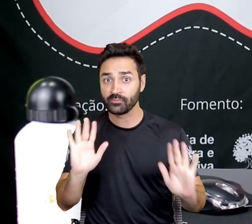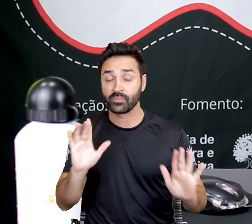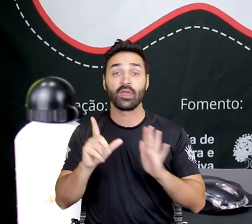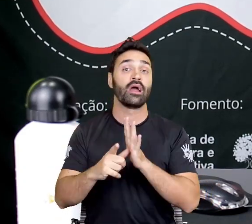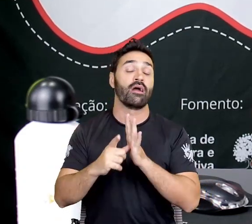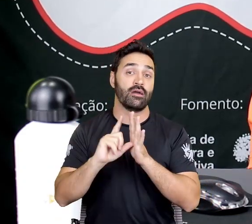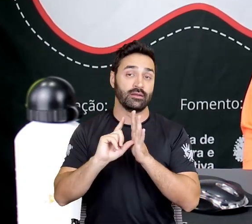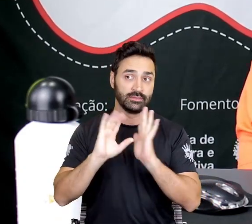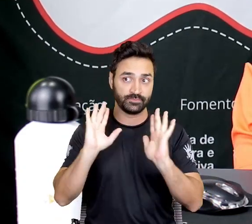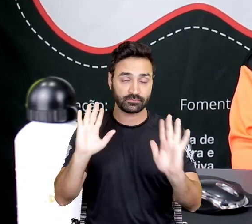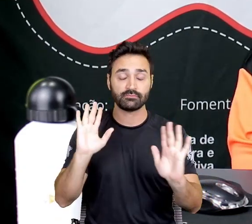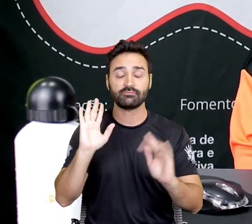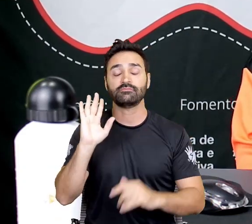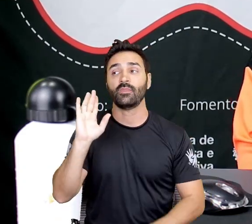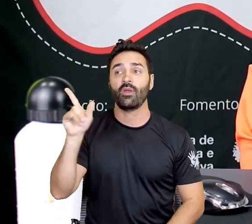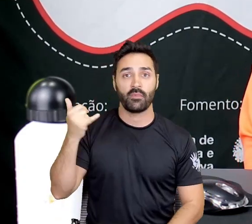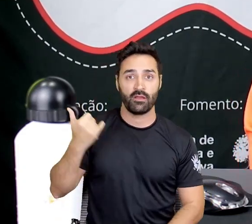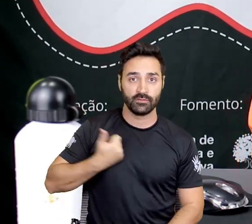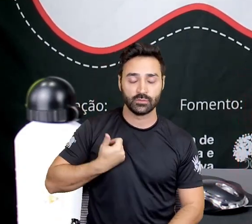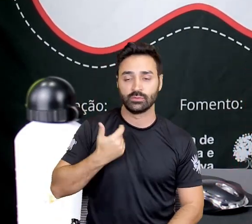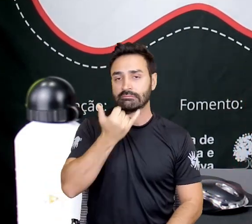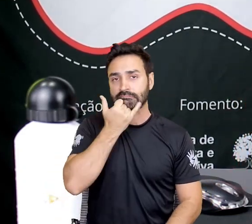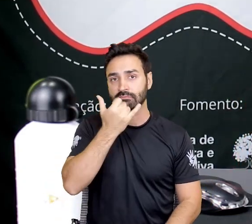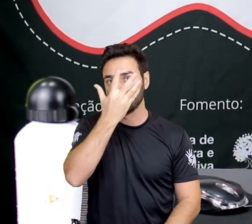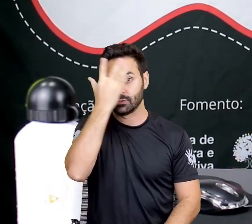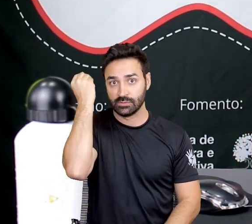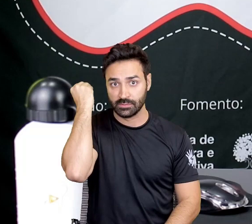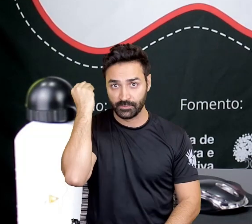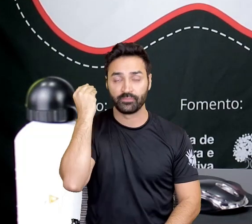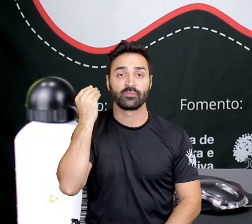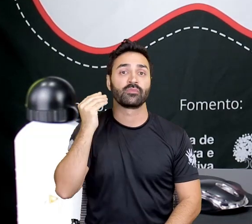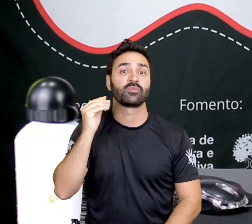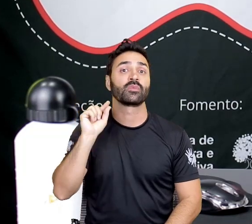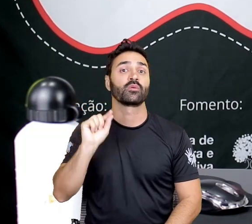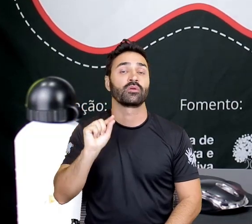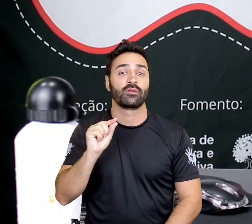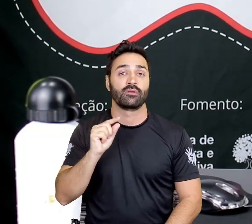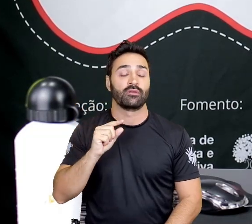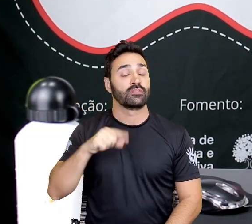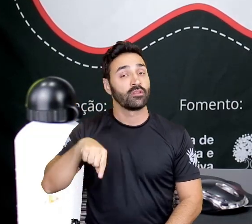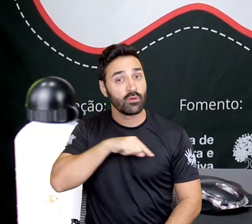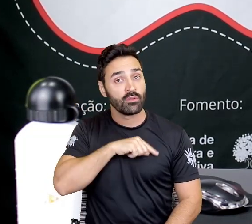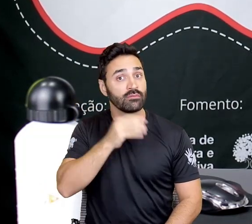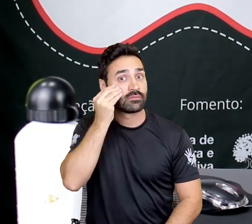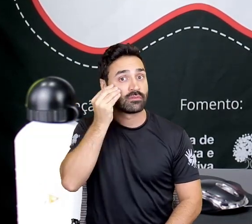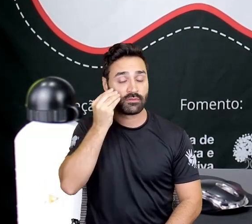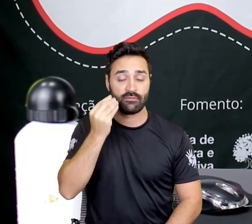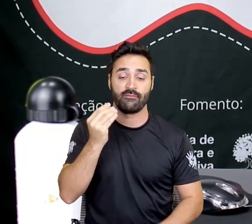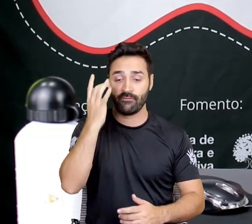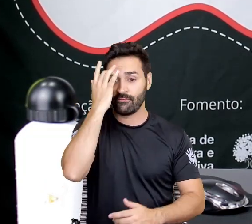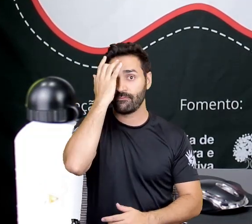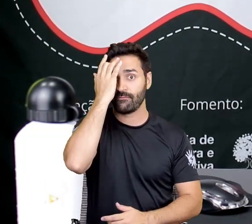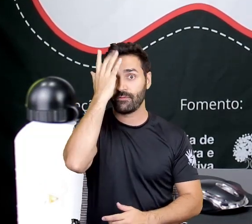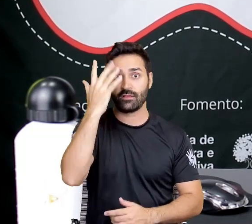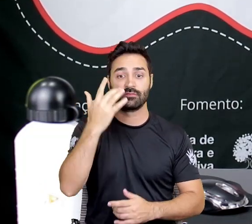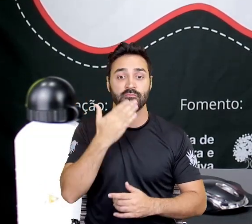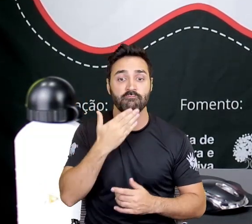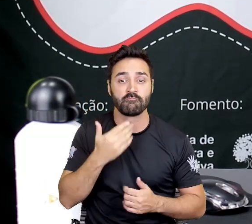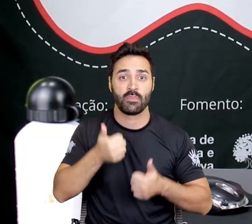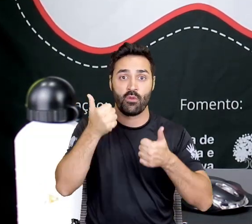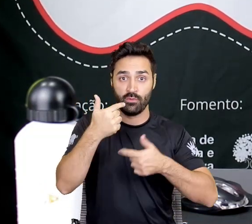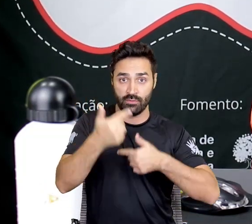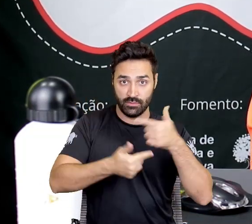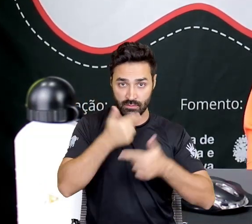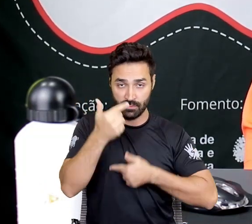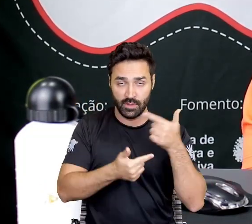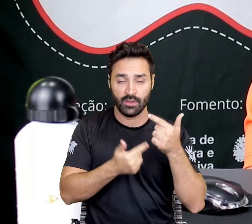também, lembrando que o pessoal tinha falado comigo e eu esqueci. Pessoal, para a gente facilitar e melhorar o nosso trabalho aqui, eu vou